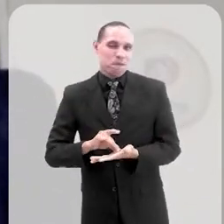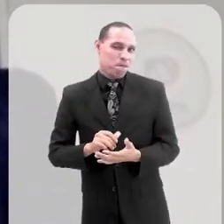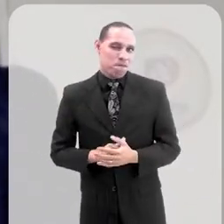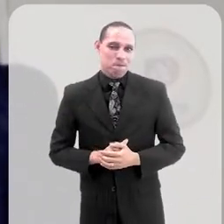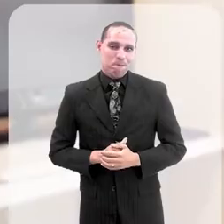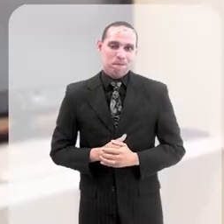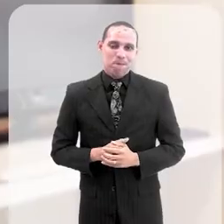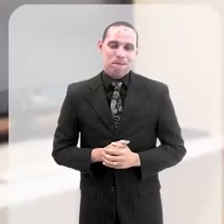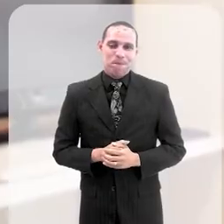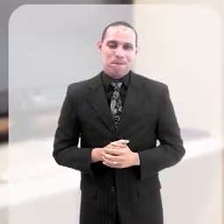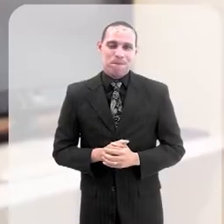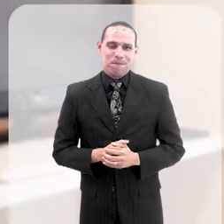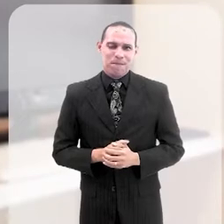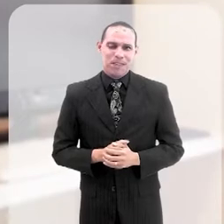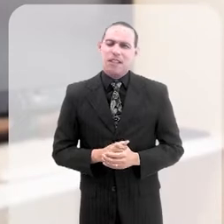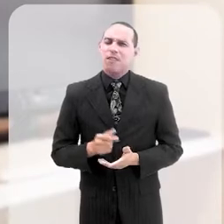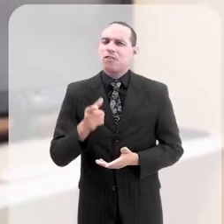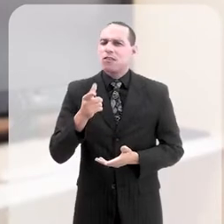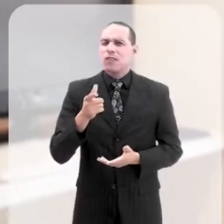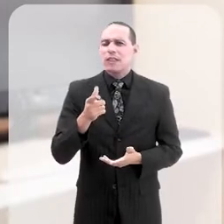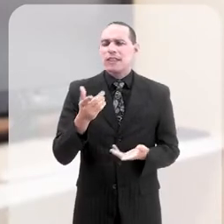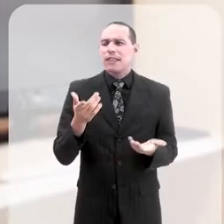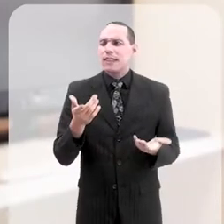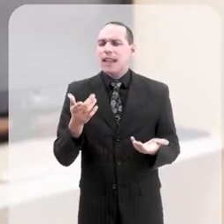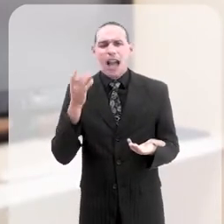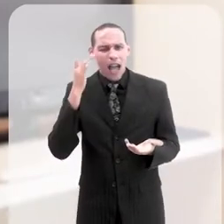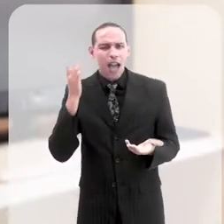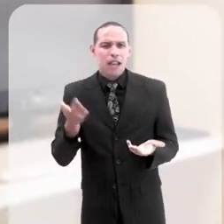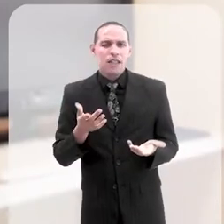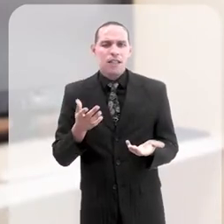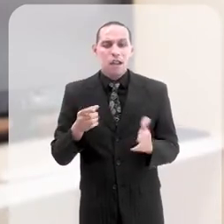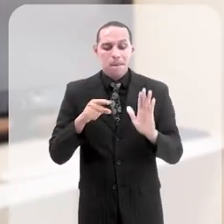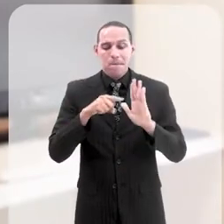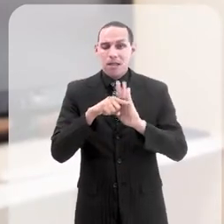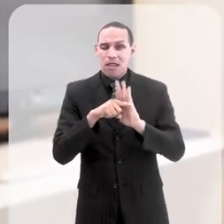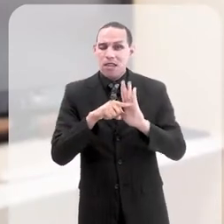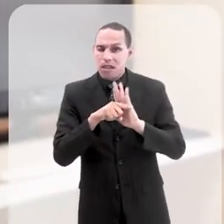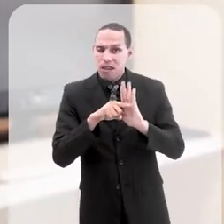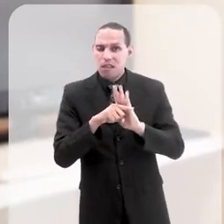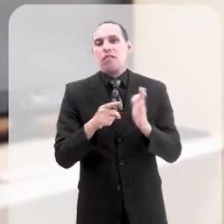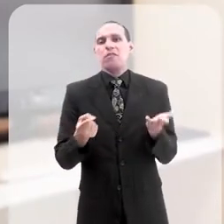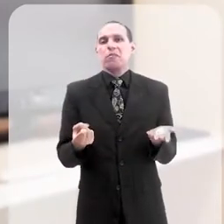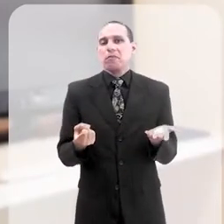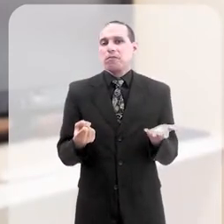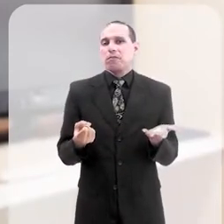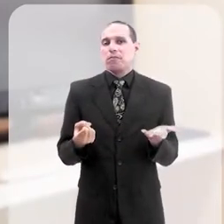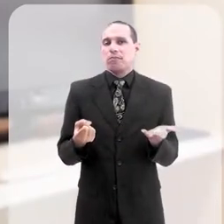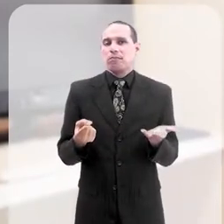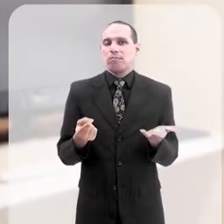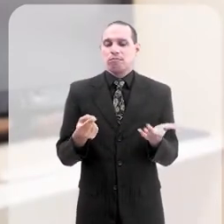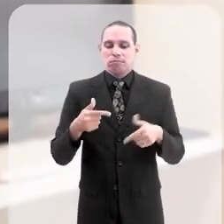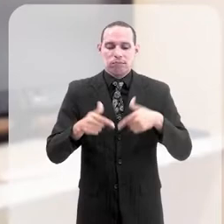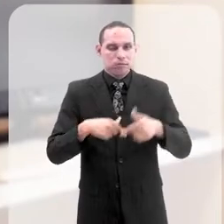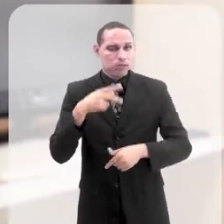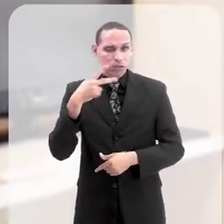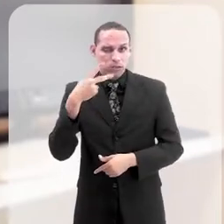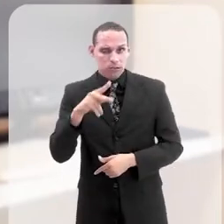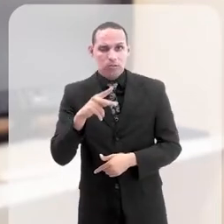verdade. Como você acredita que a pesquisa, que o seu trabalho,